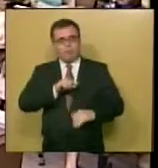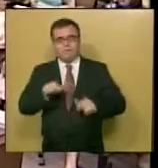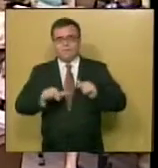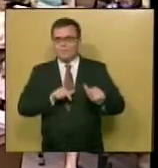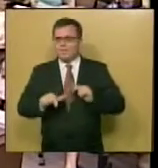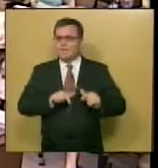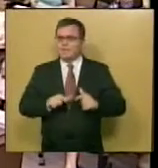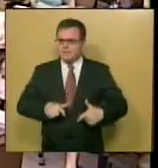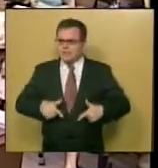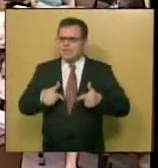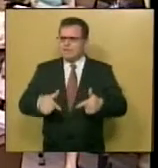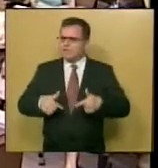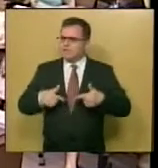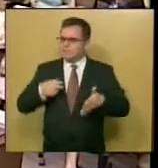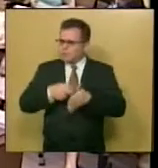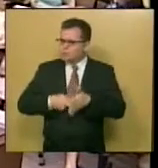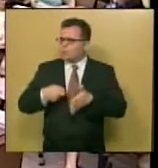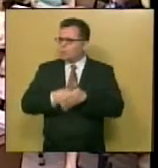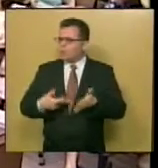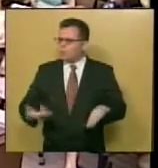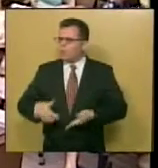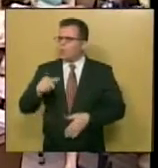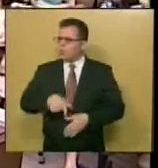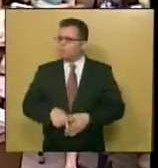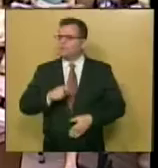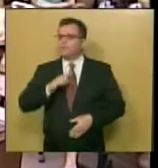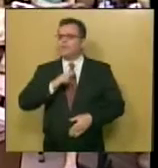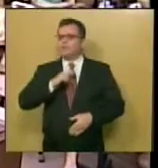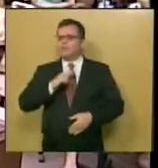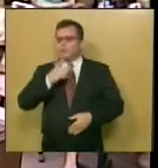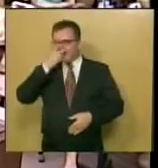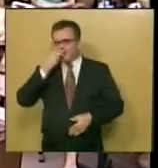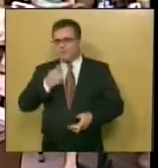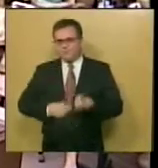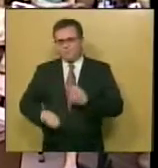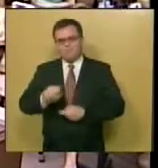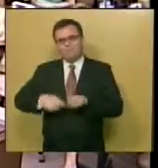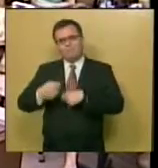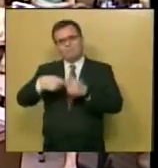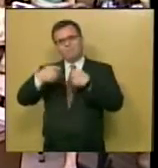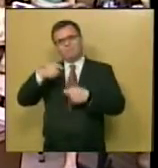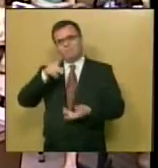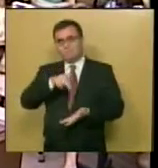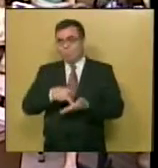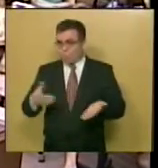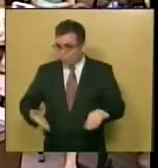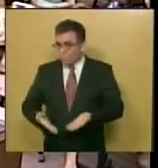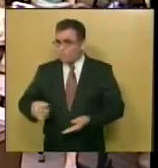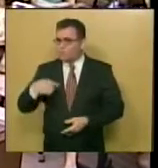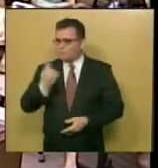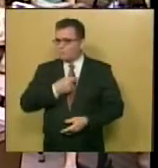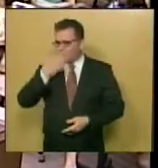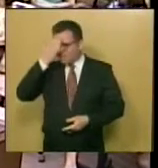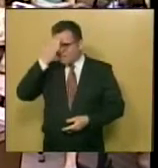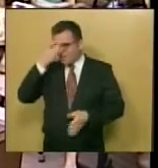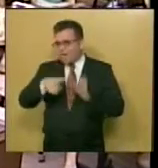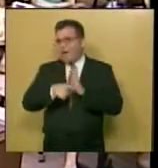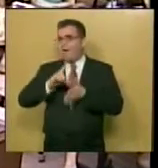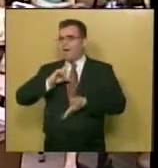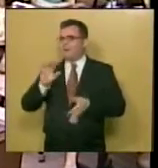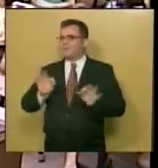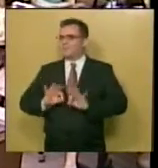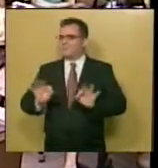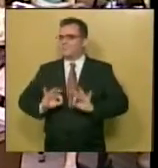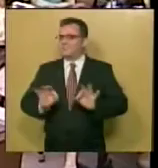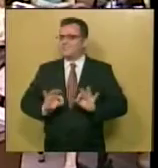enfrentou desafios e exercitou o que hoje se chama de empreendedorismo. Ele talvez não soubesse o que era isso, nem